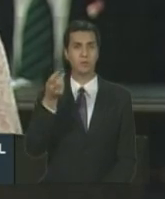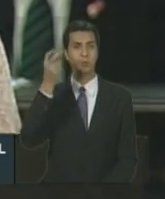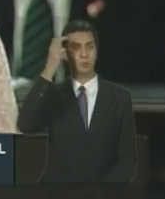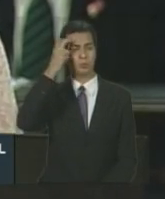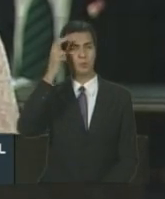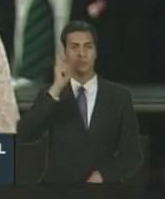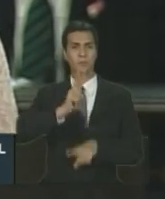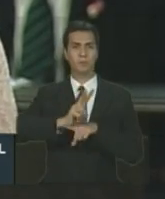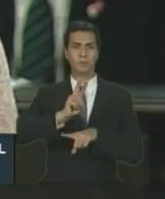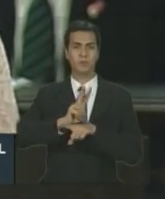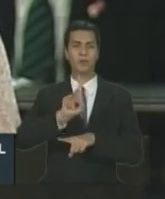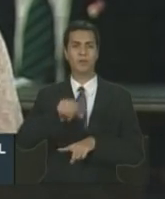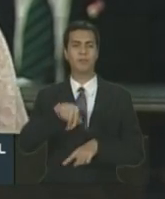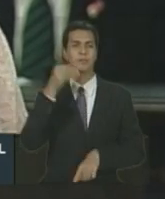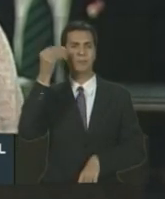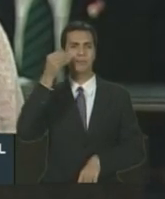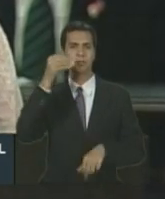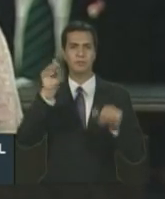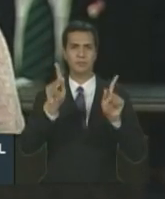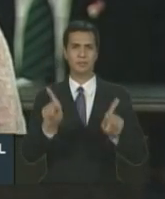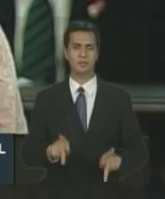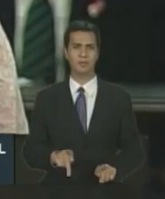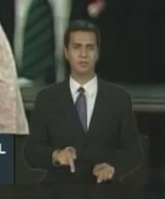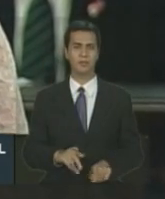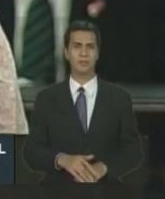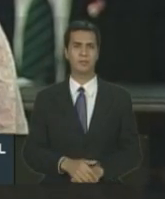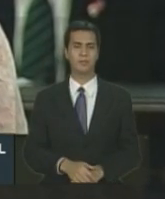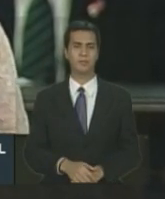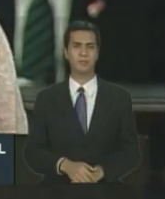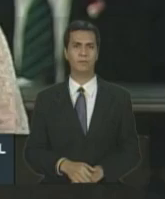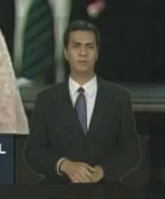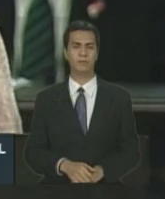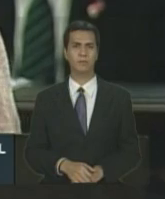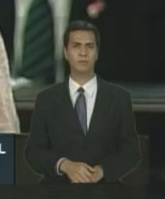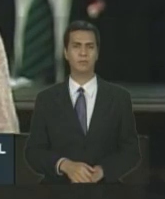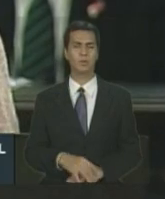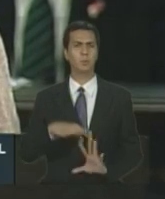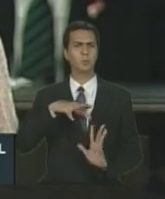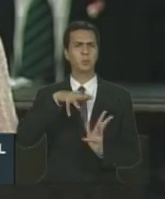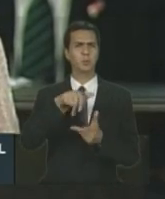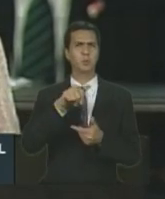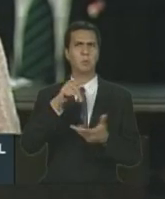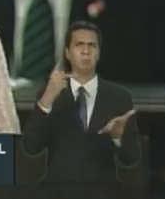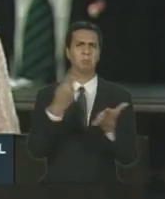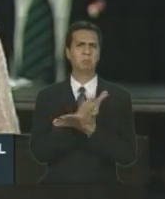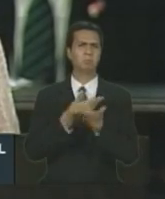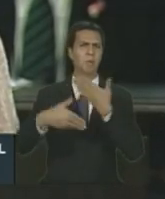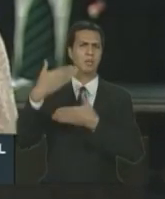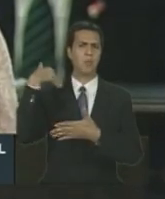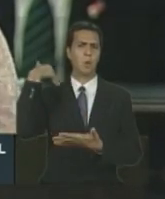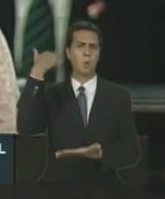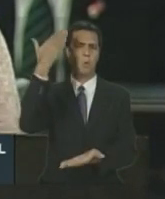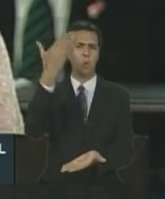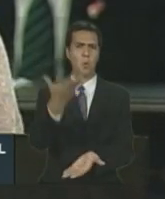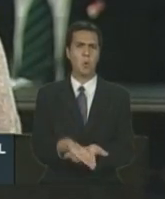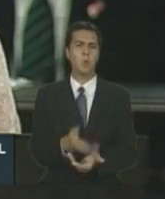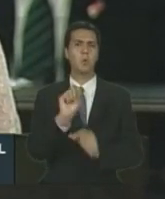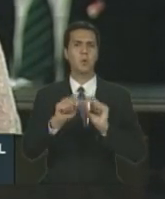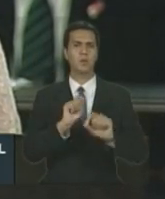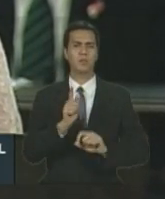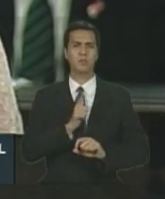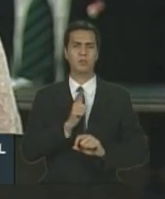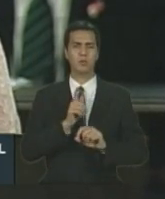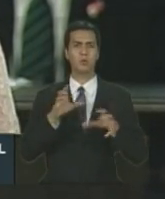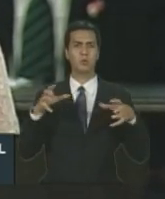foi sempre uma experiência de paz. Não se tem notícia, em qualquer lugar em que houve